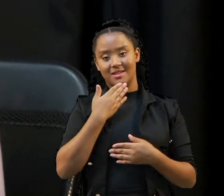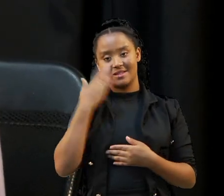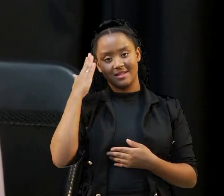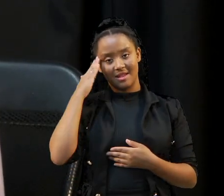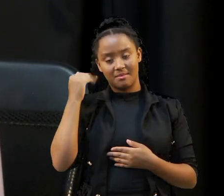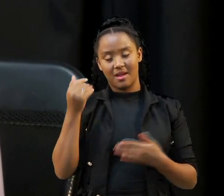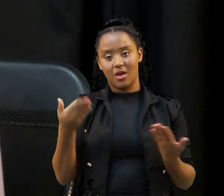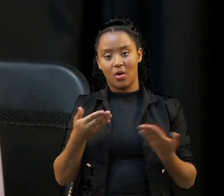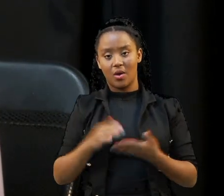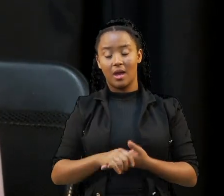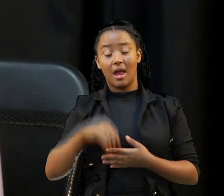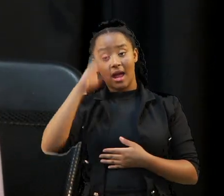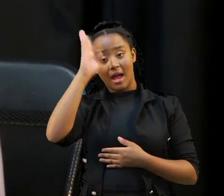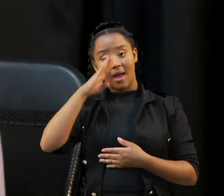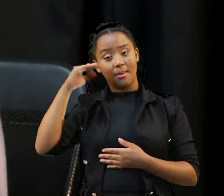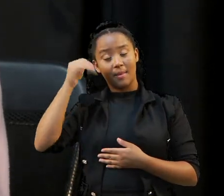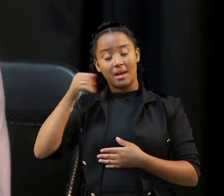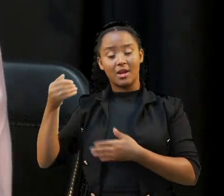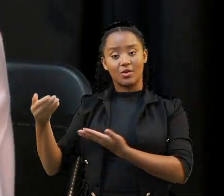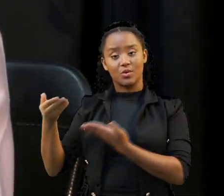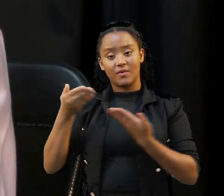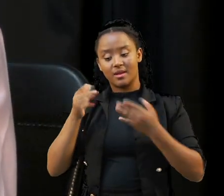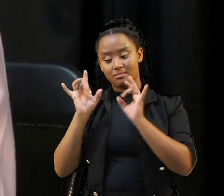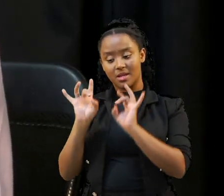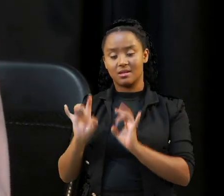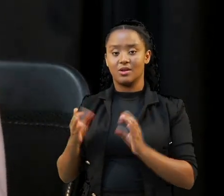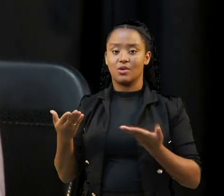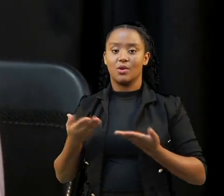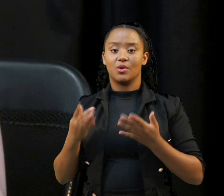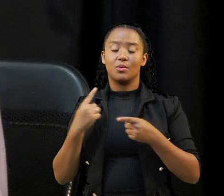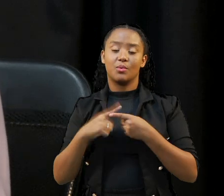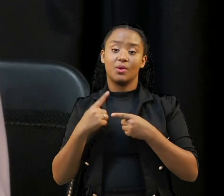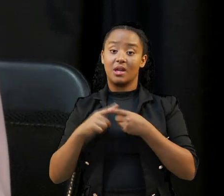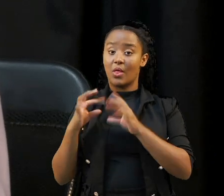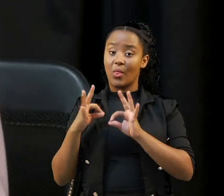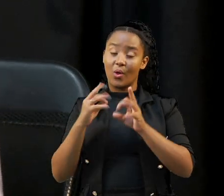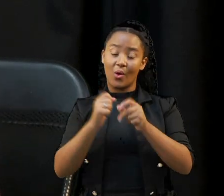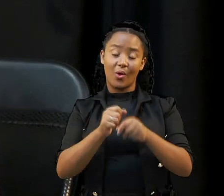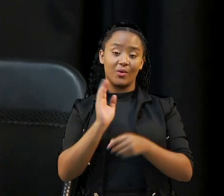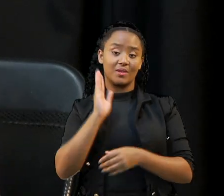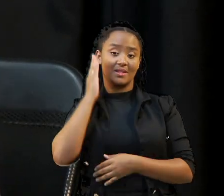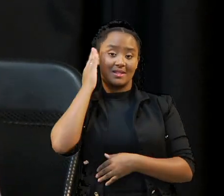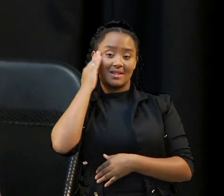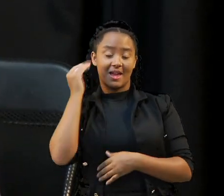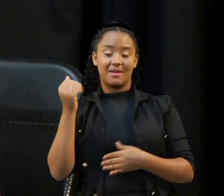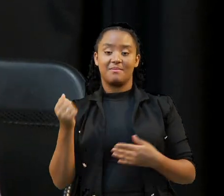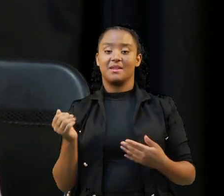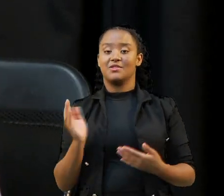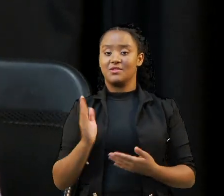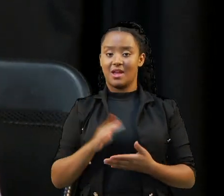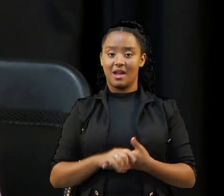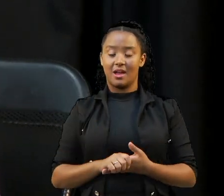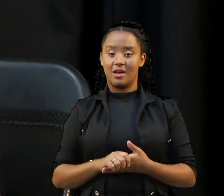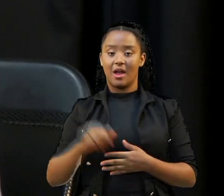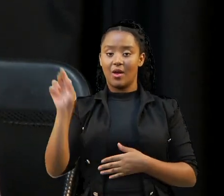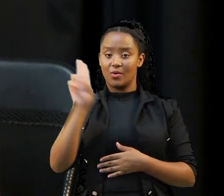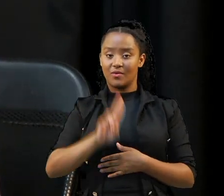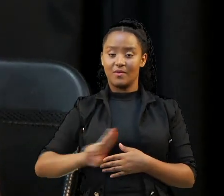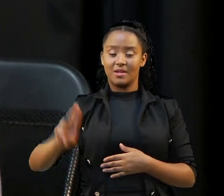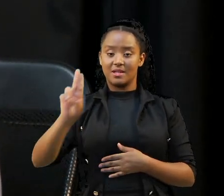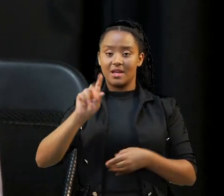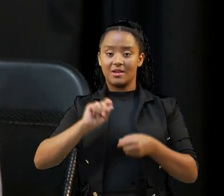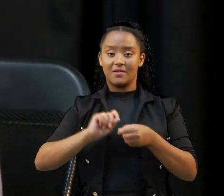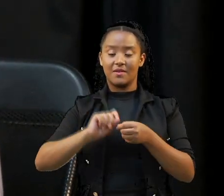nossa convidada especial de hoje. Porque, como todos sabem, uma universidade, Eliane, é feita de gente e gente é feita